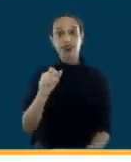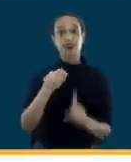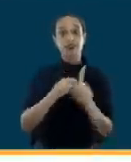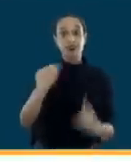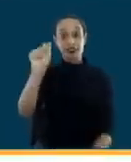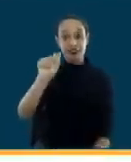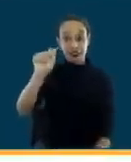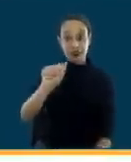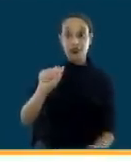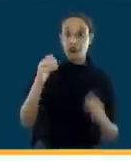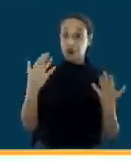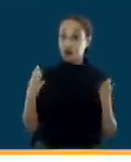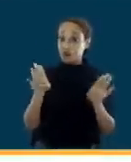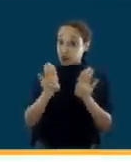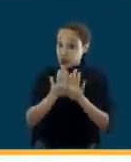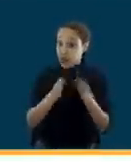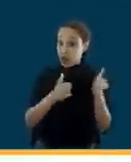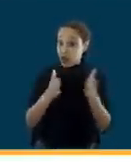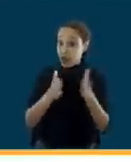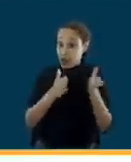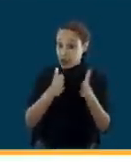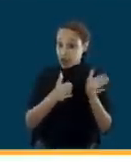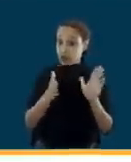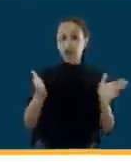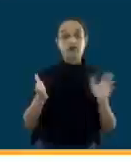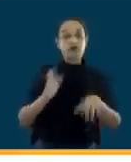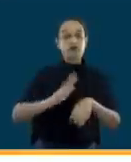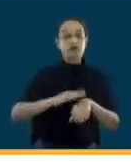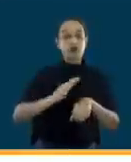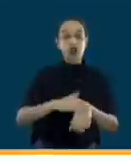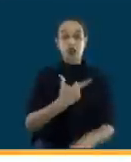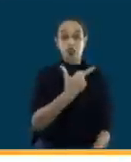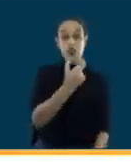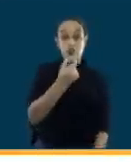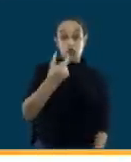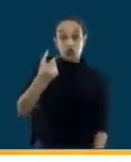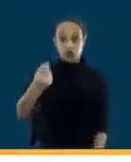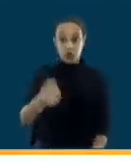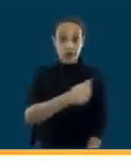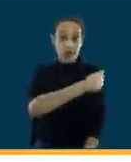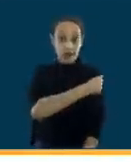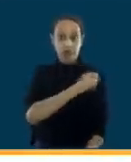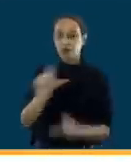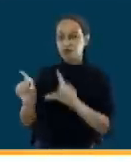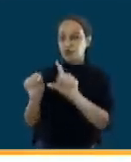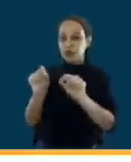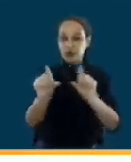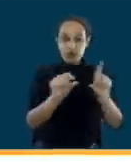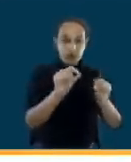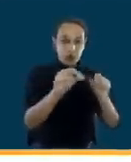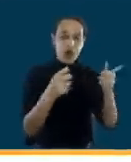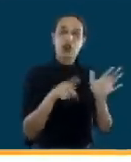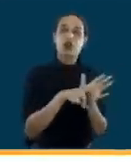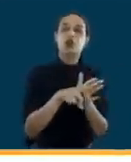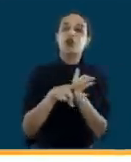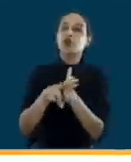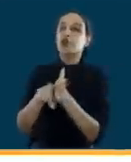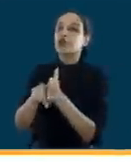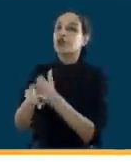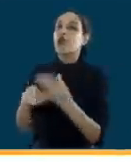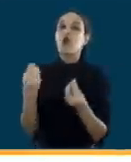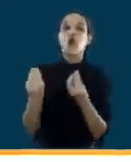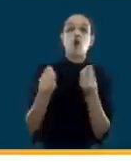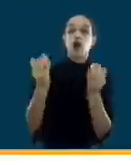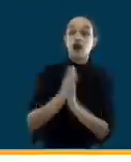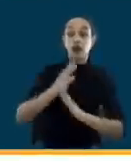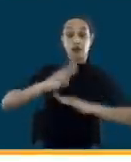com acesso exclusivo para os 200 alunos que foram selecionados, levando em conta critérios como atividade